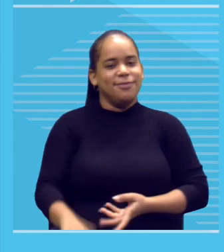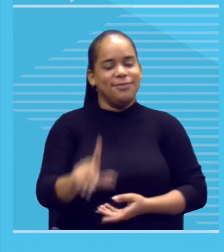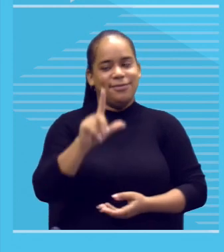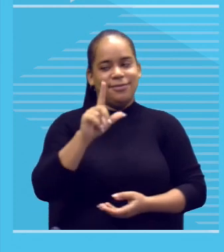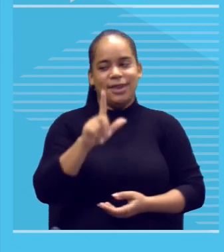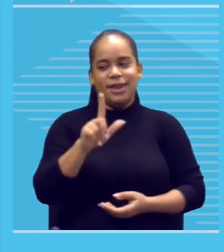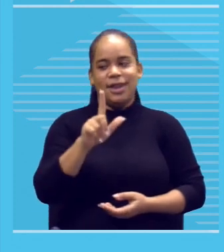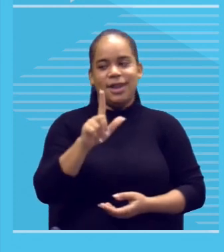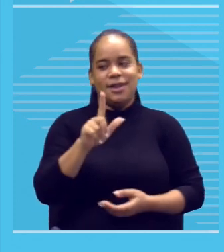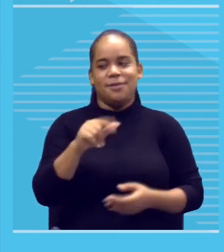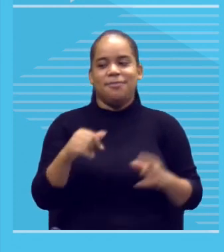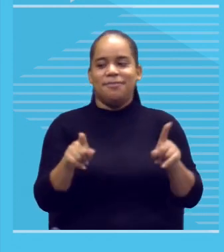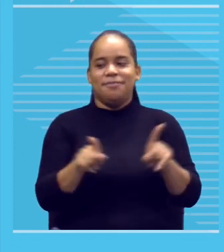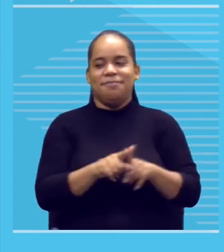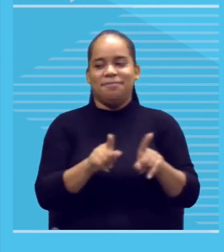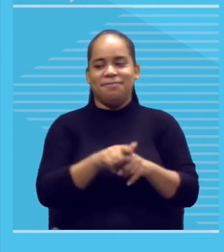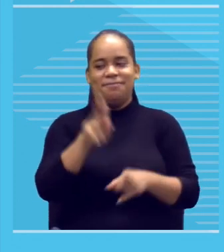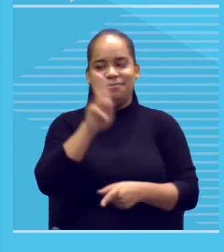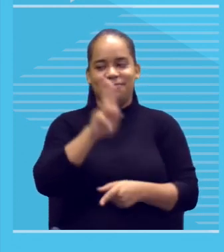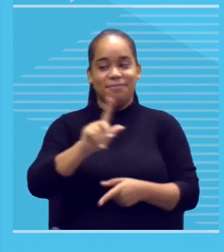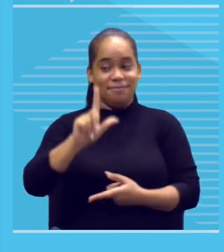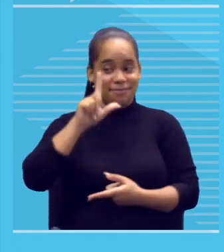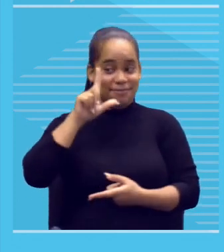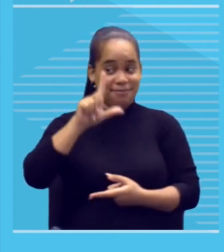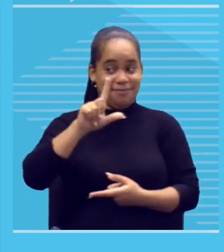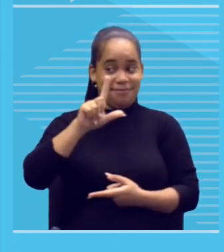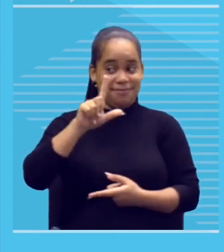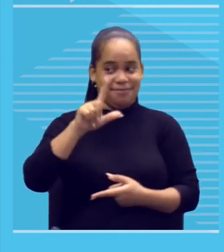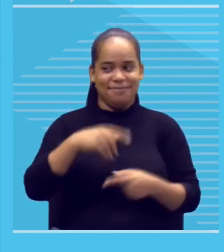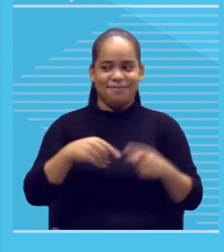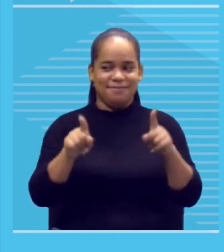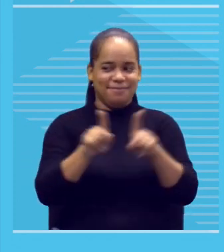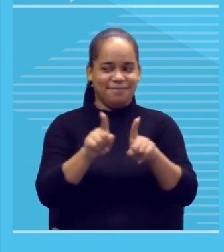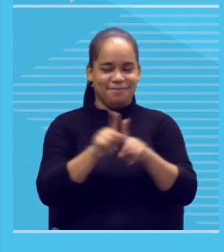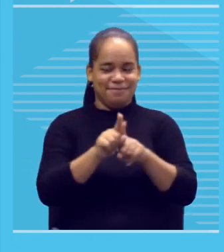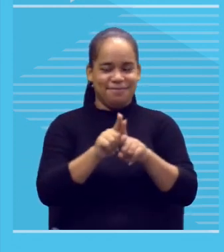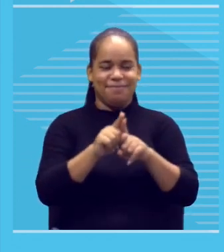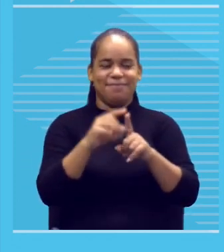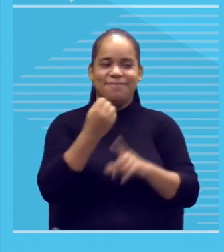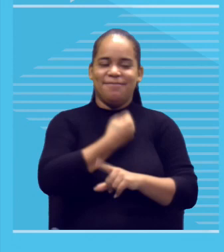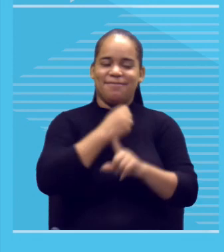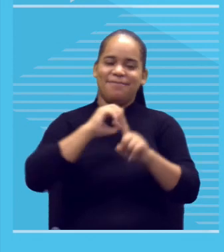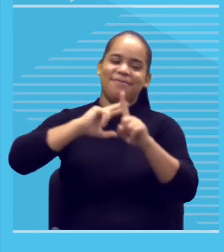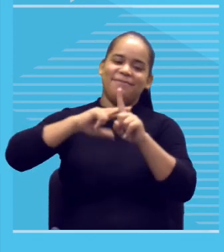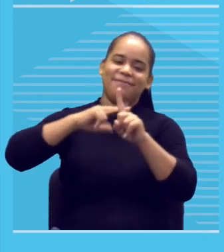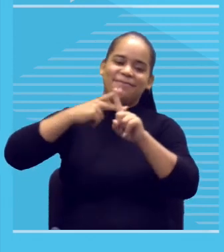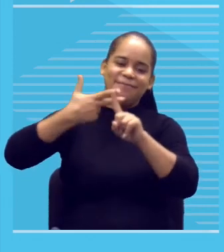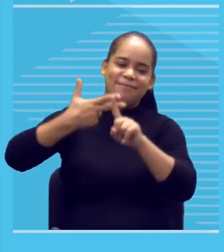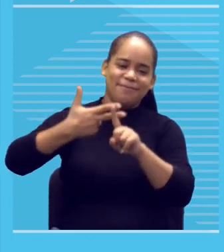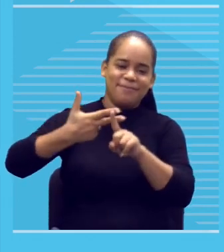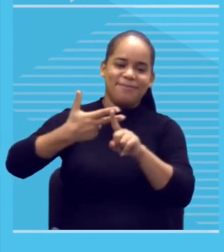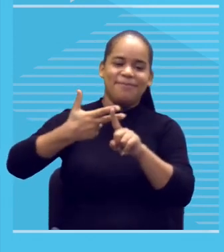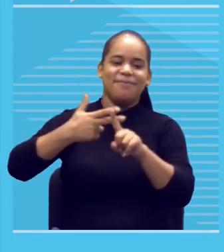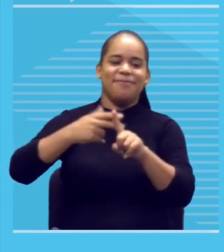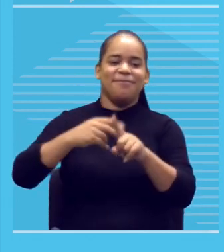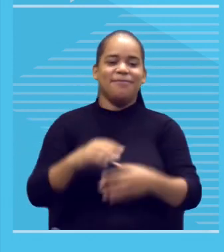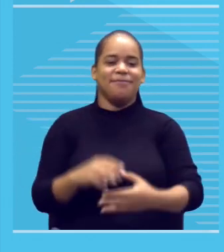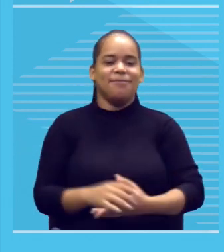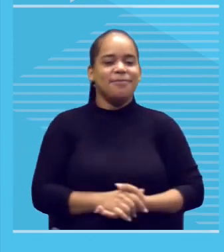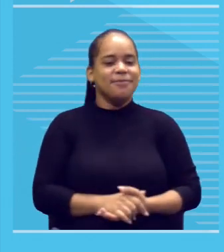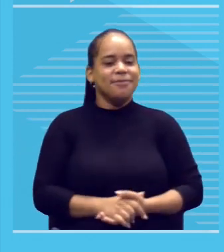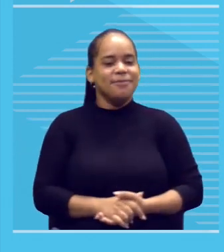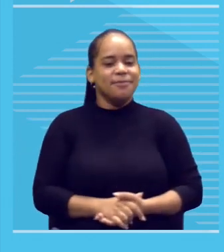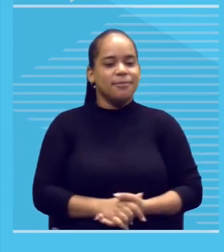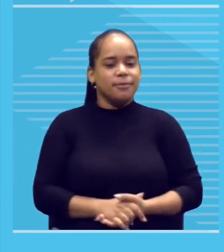l eu estou somando né o dobro de um número ó 2 l mas